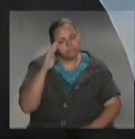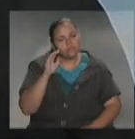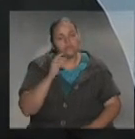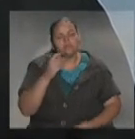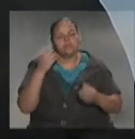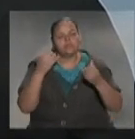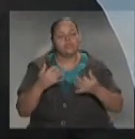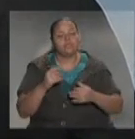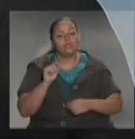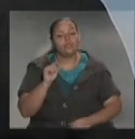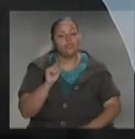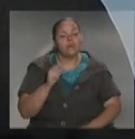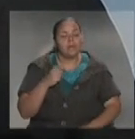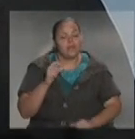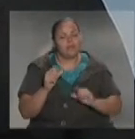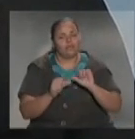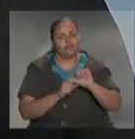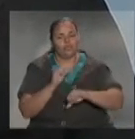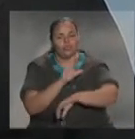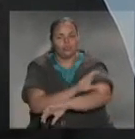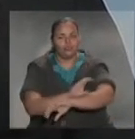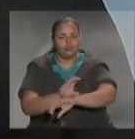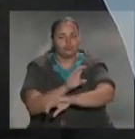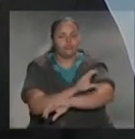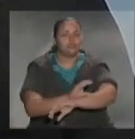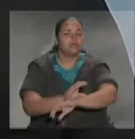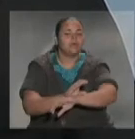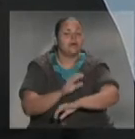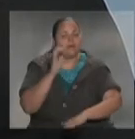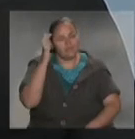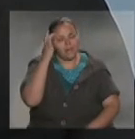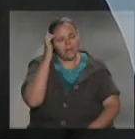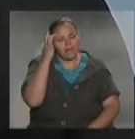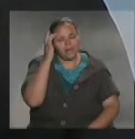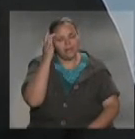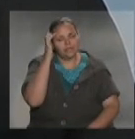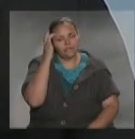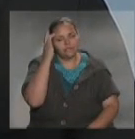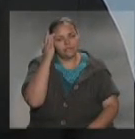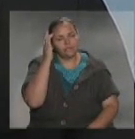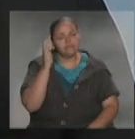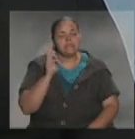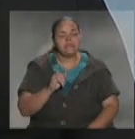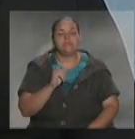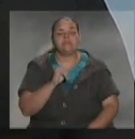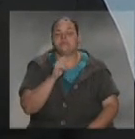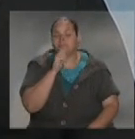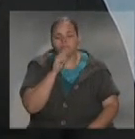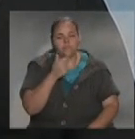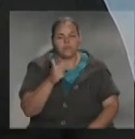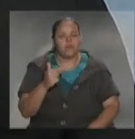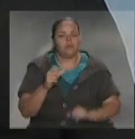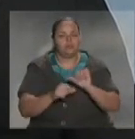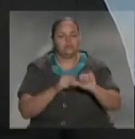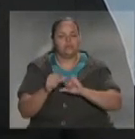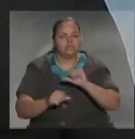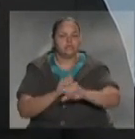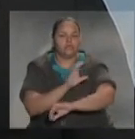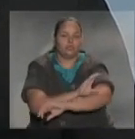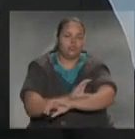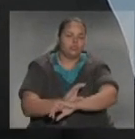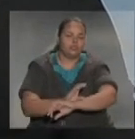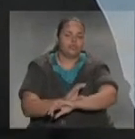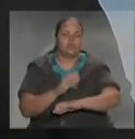foi ressaltado, primeiro, a mudança de cultura, né? Eu acho que se não houver essa mudança de